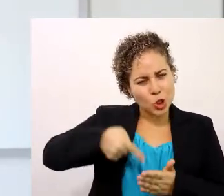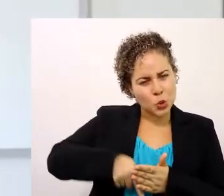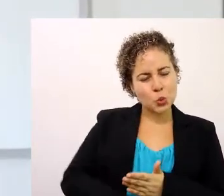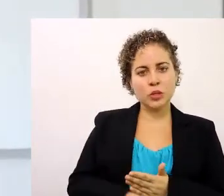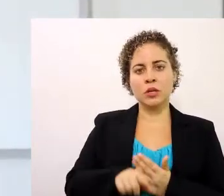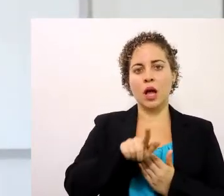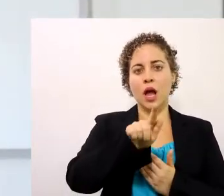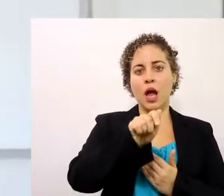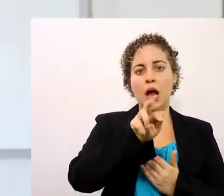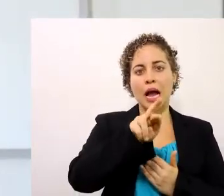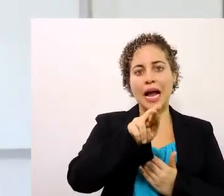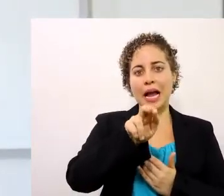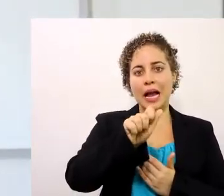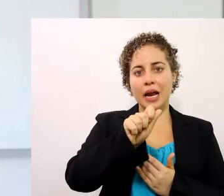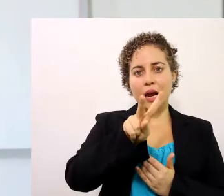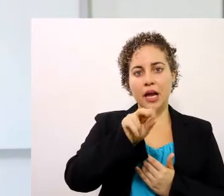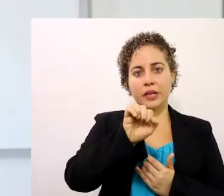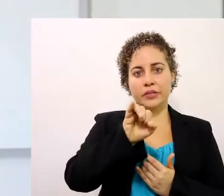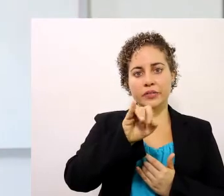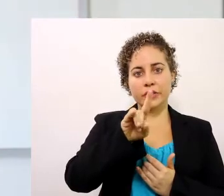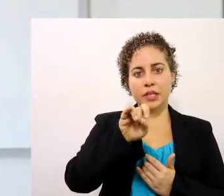é igual